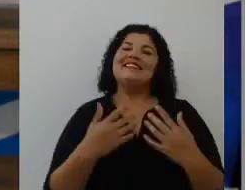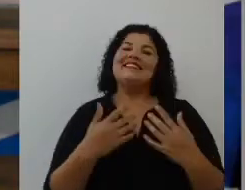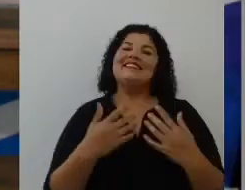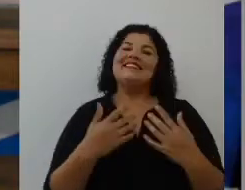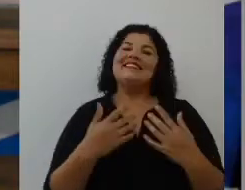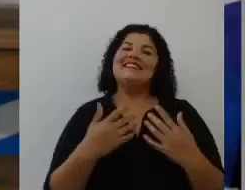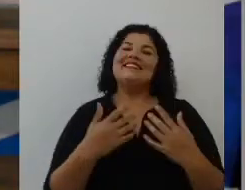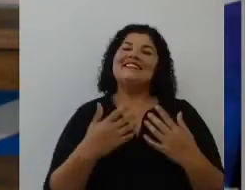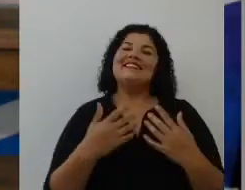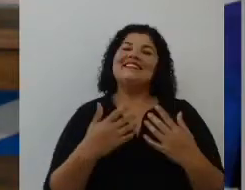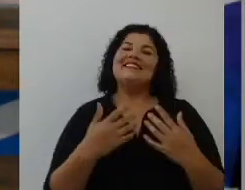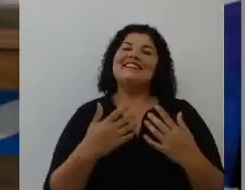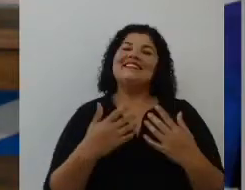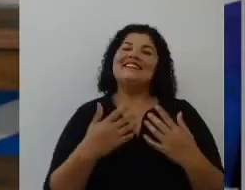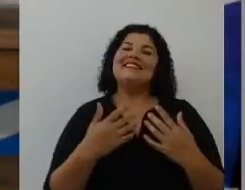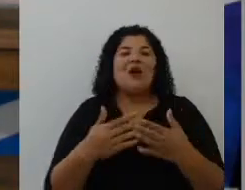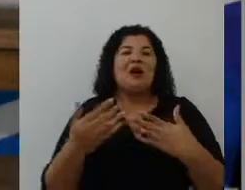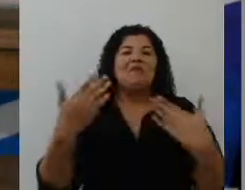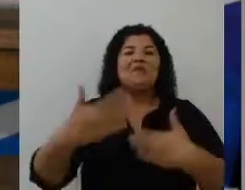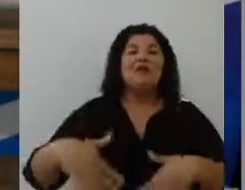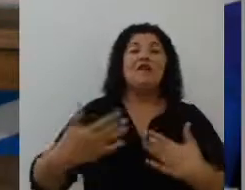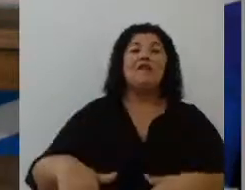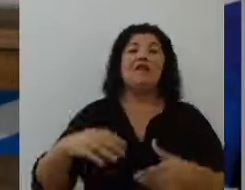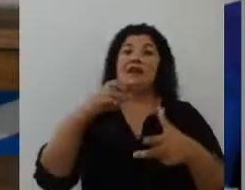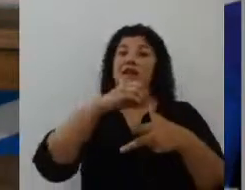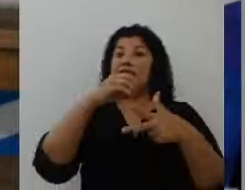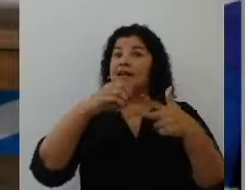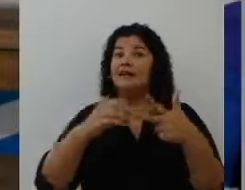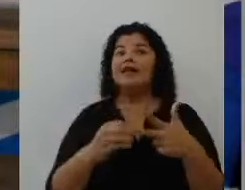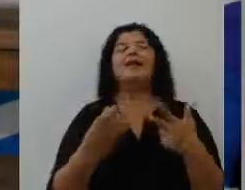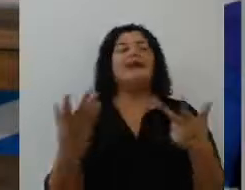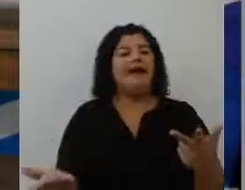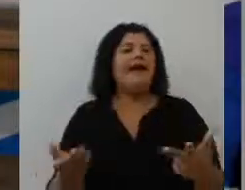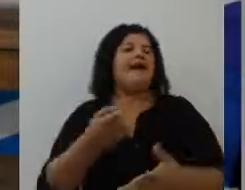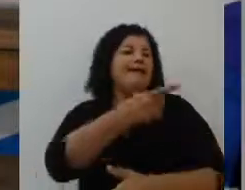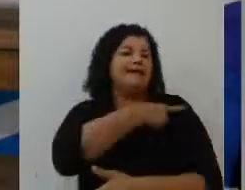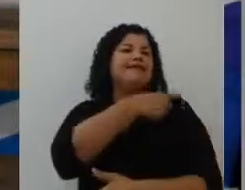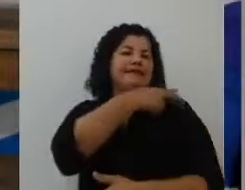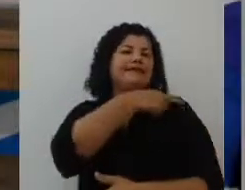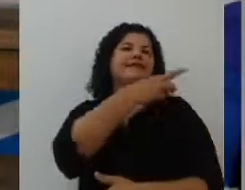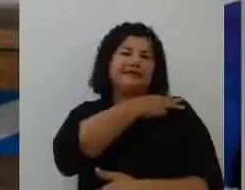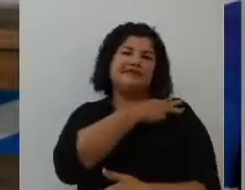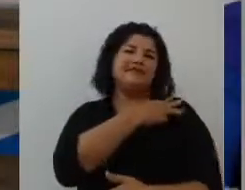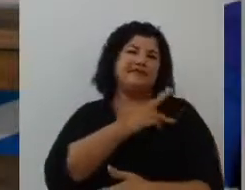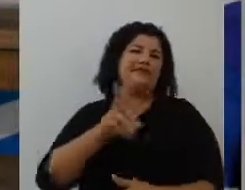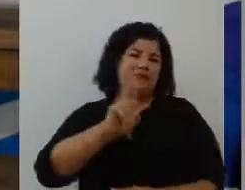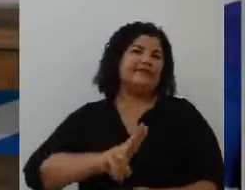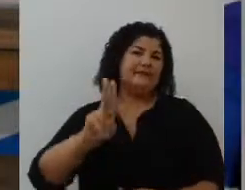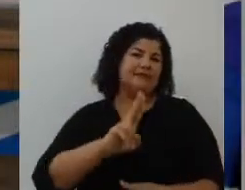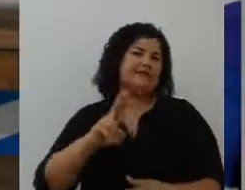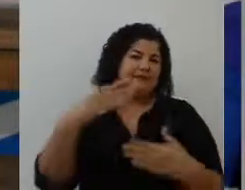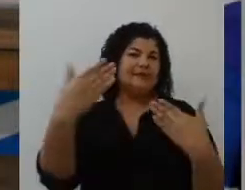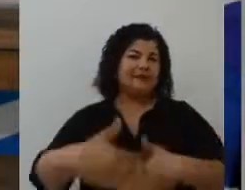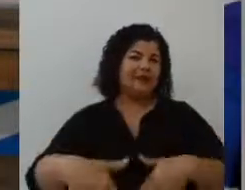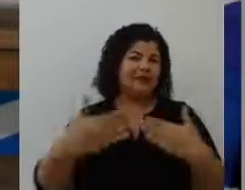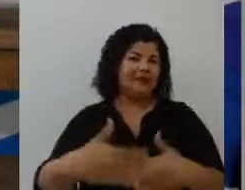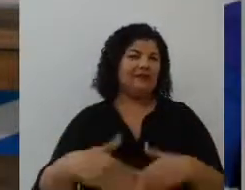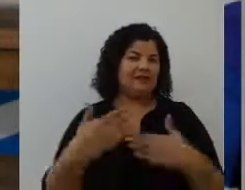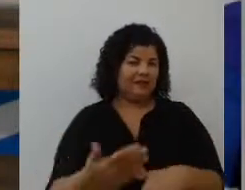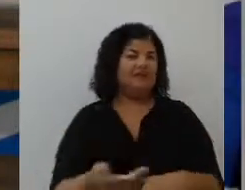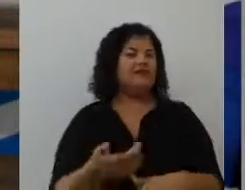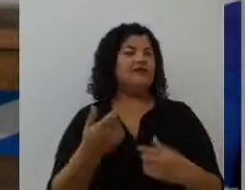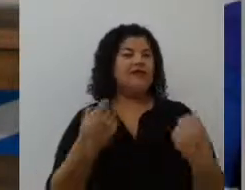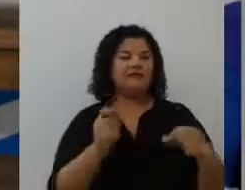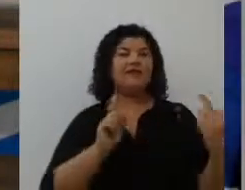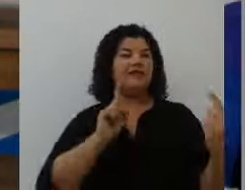sabe que provas como, por exemplo, o Enem, cobram assuntos de primeiro, segundo e terceiro ano. Então a gente vai focar nisso aí. A